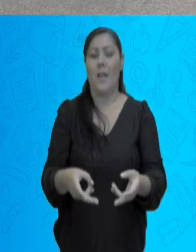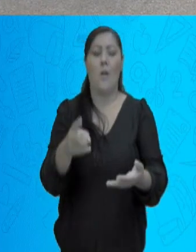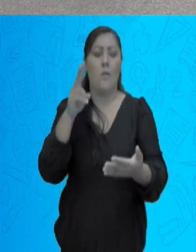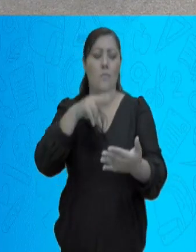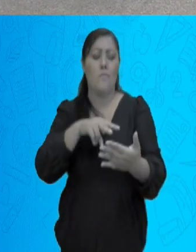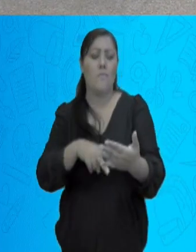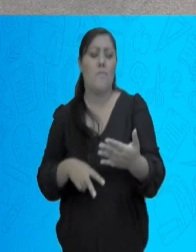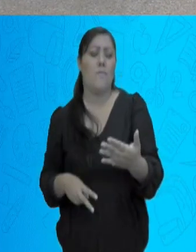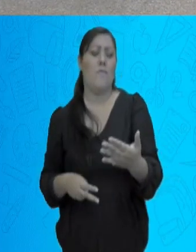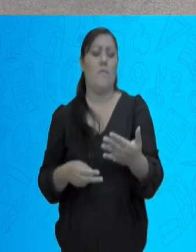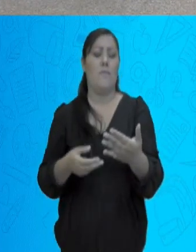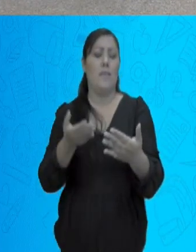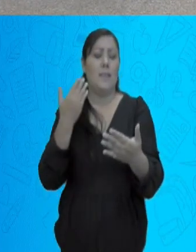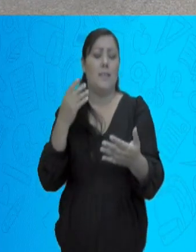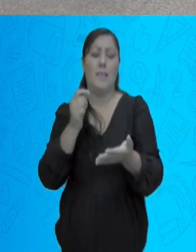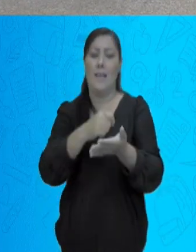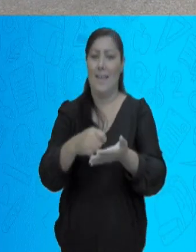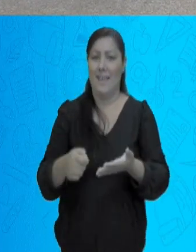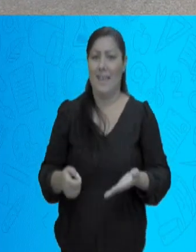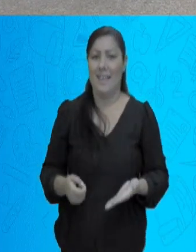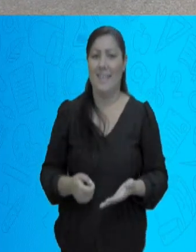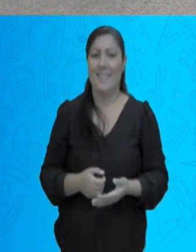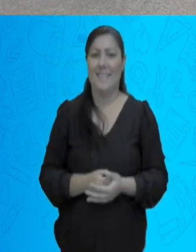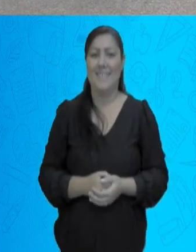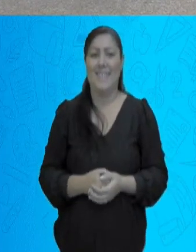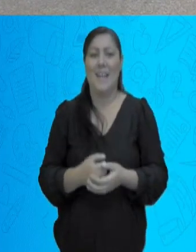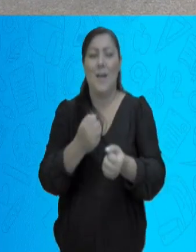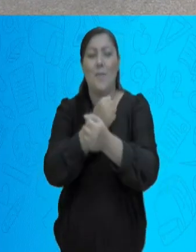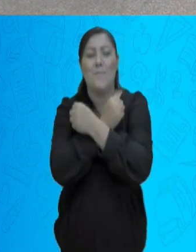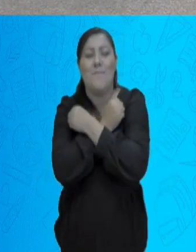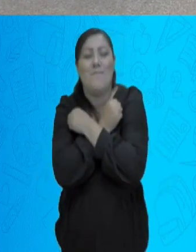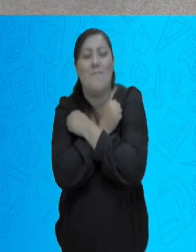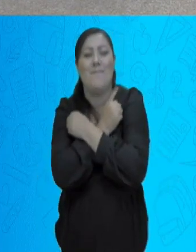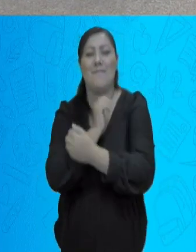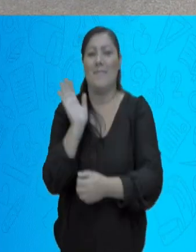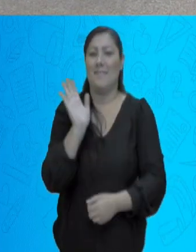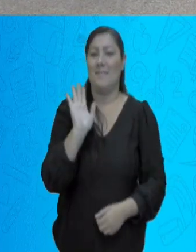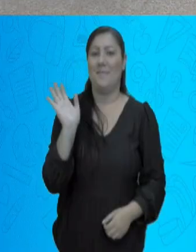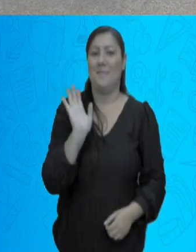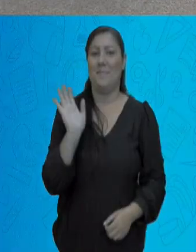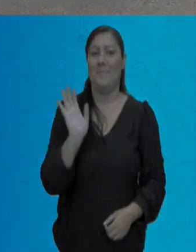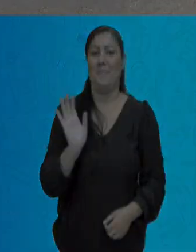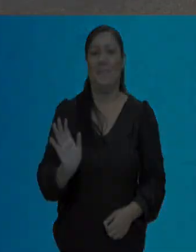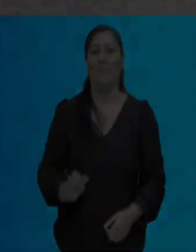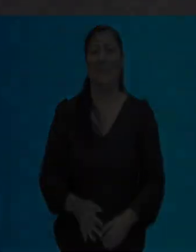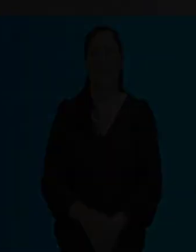aulas, faça suas anotações. Um abraço, até a próxima aula.